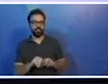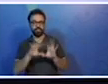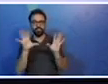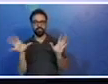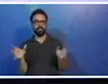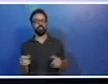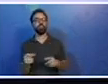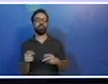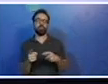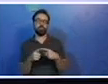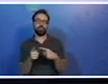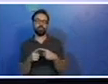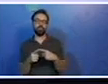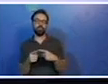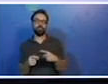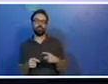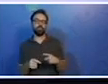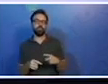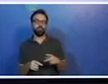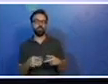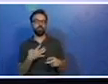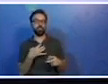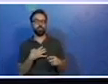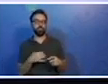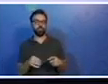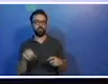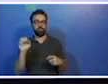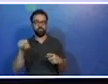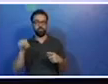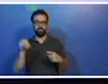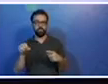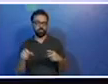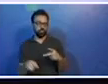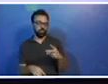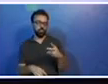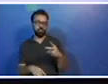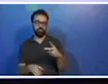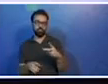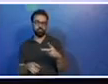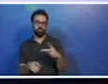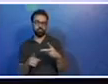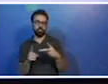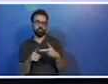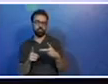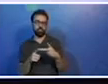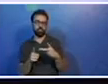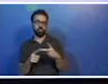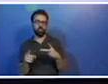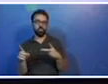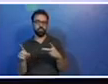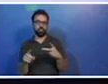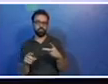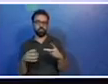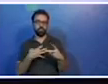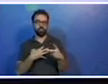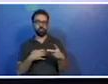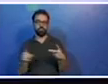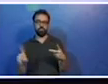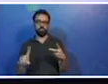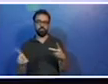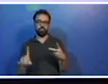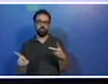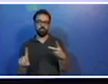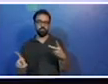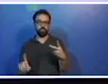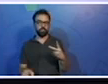é chamado modo afirmativo, forma afirmativa, ok? O modo negativo, que é a forma negativa, que é a